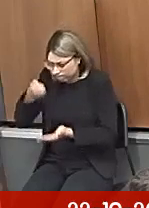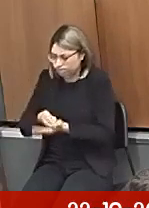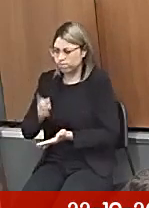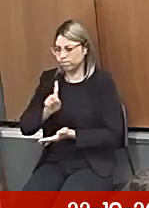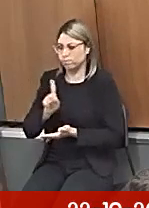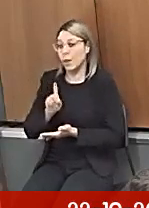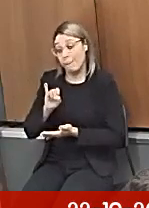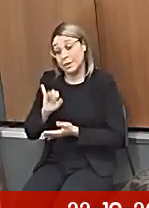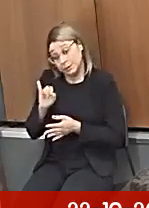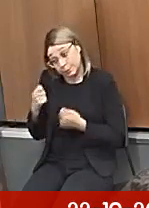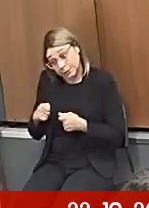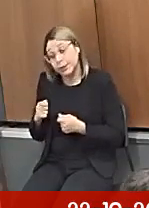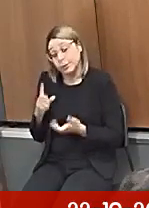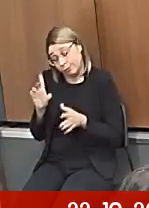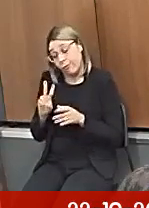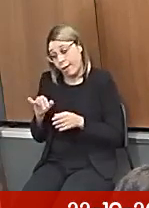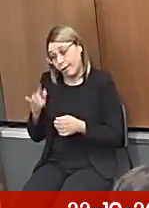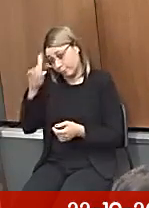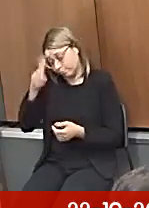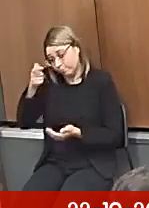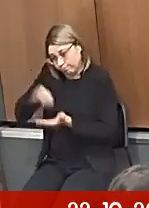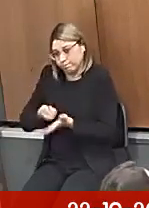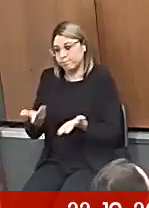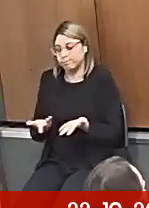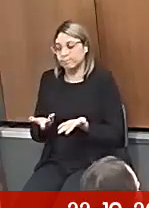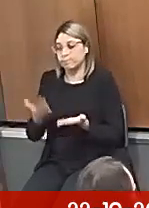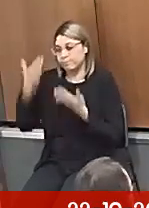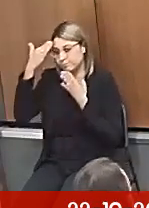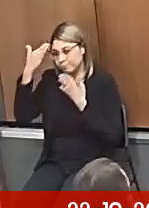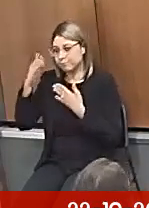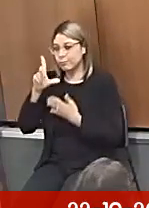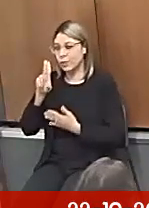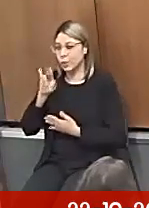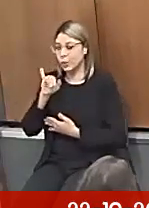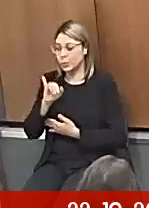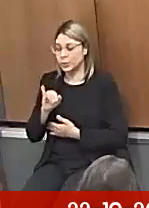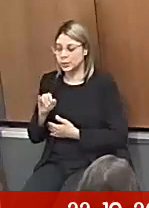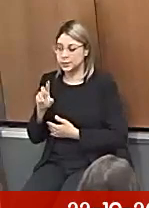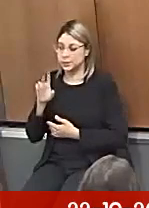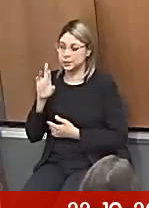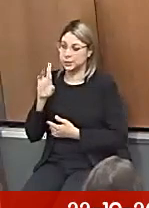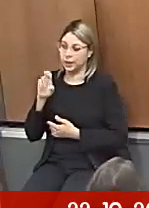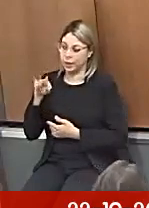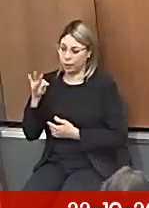se for necessário, será. Muito obrigado, Luiz Renato.